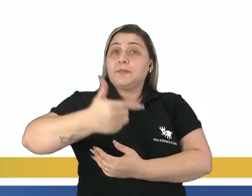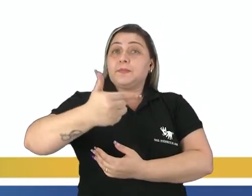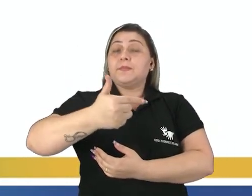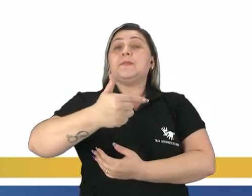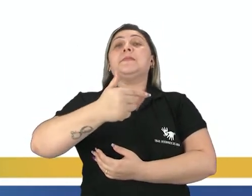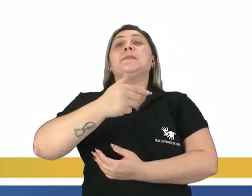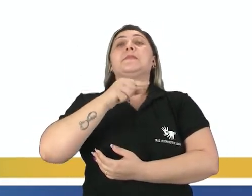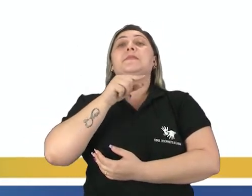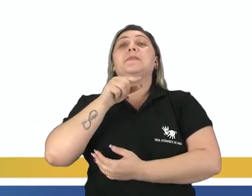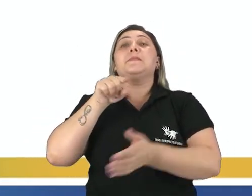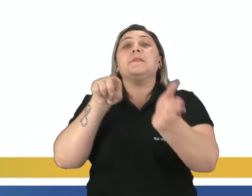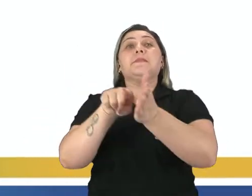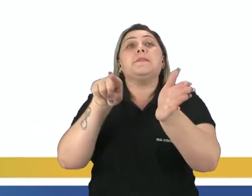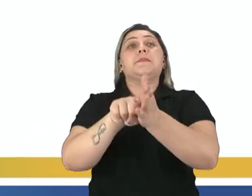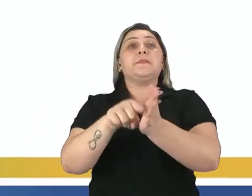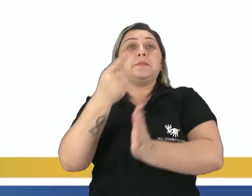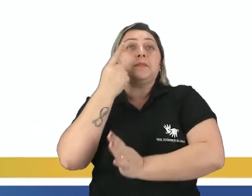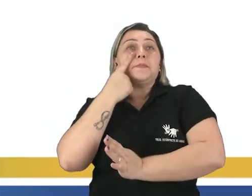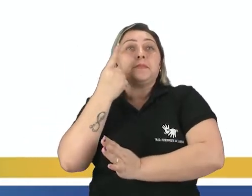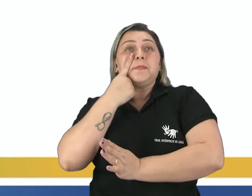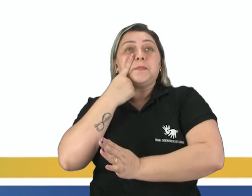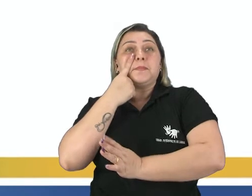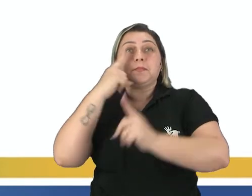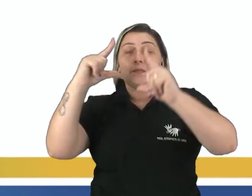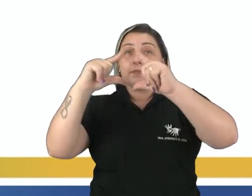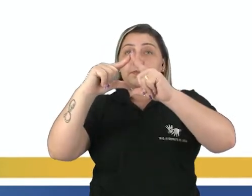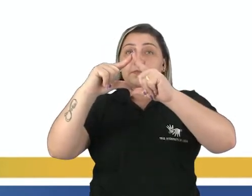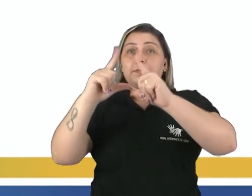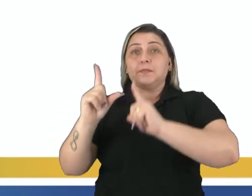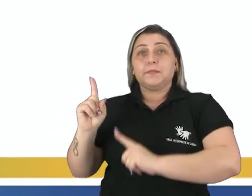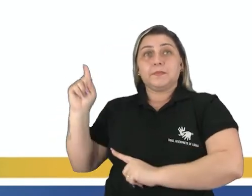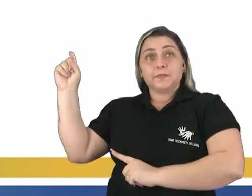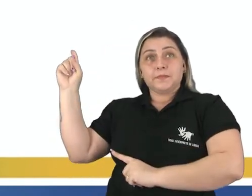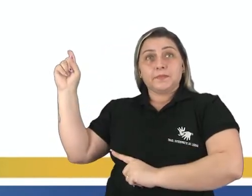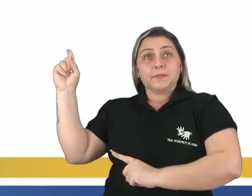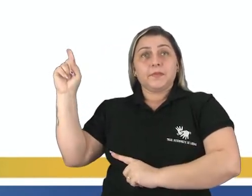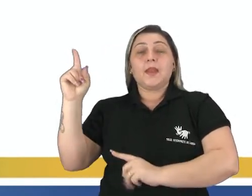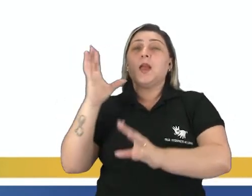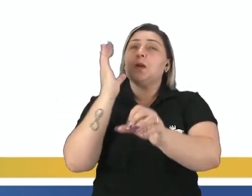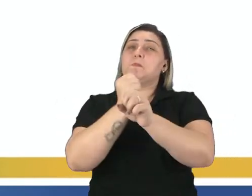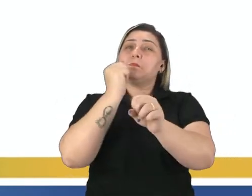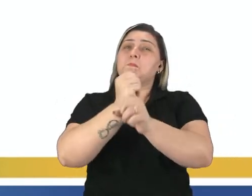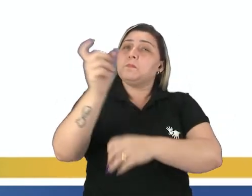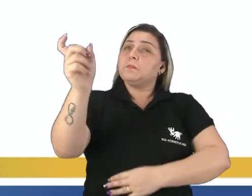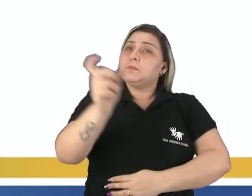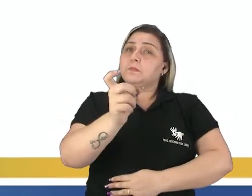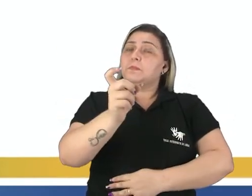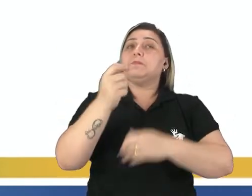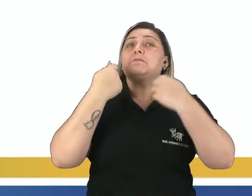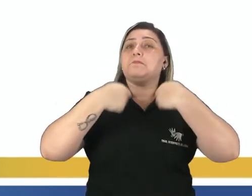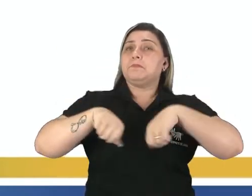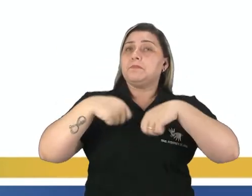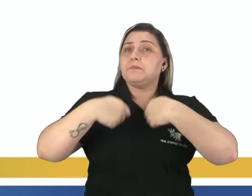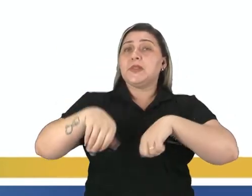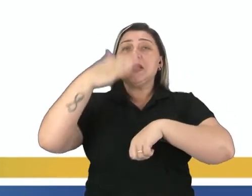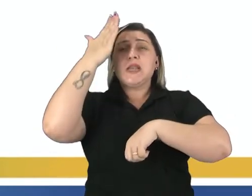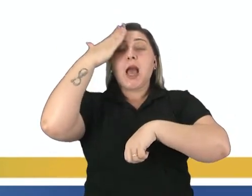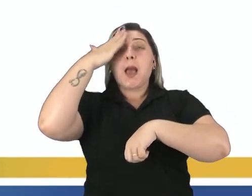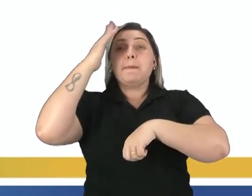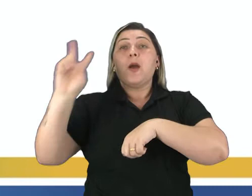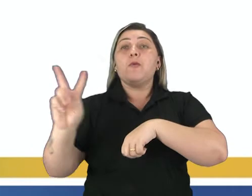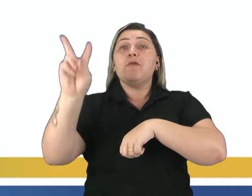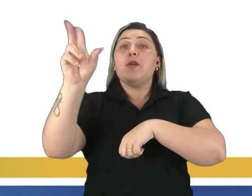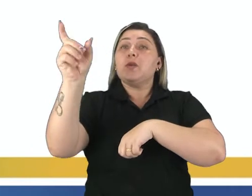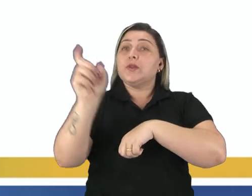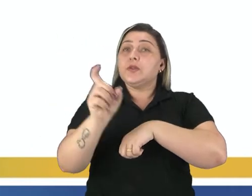segunda questão. Observe aí o triângulo abaixo, né? Neste triângulo, nós precisamos calcular